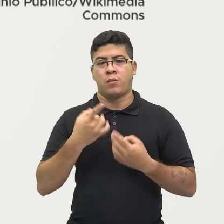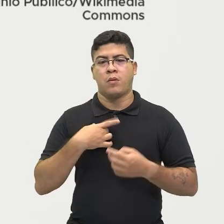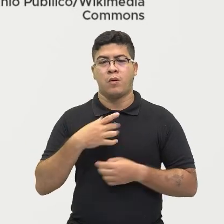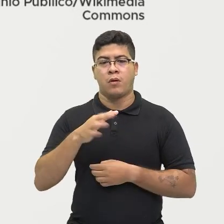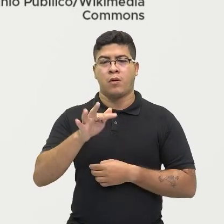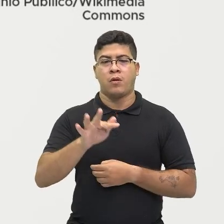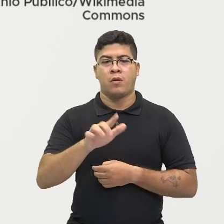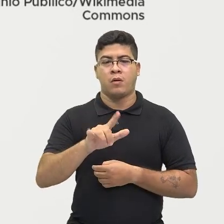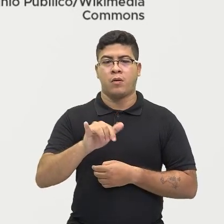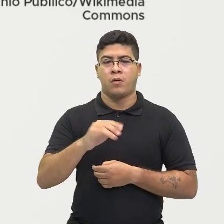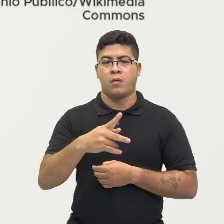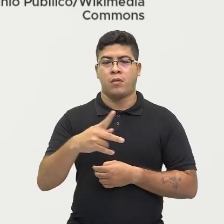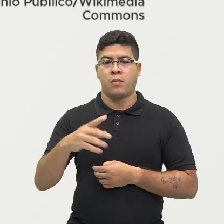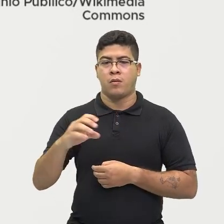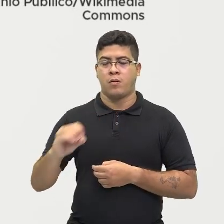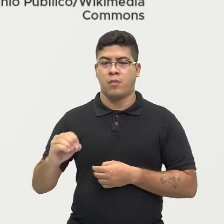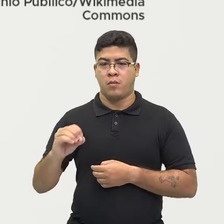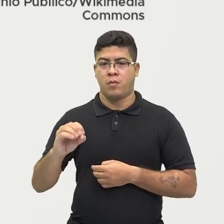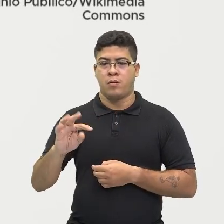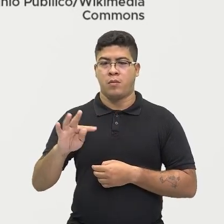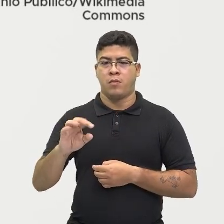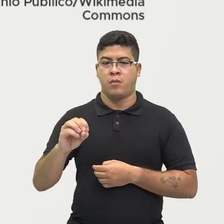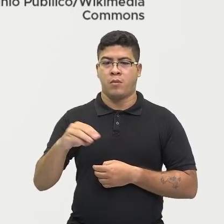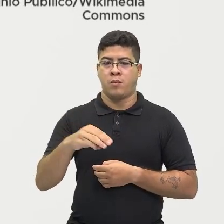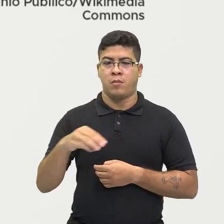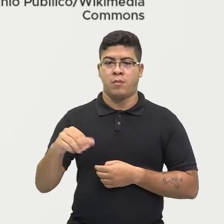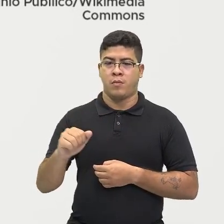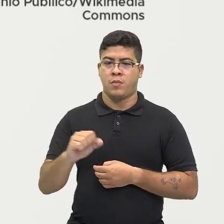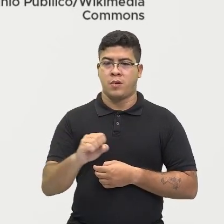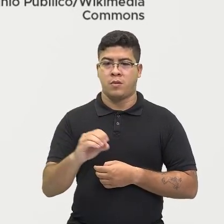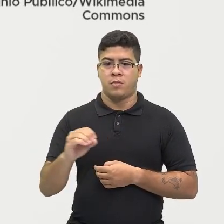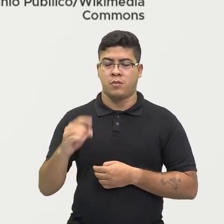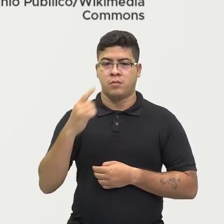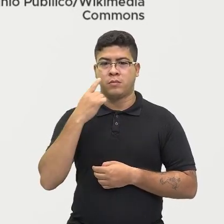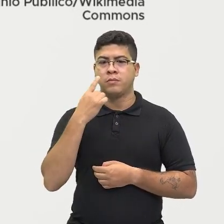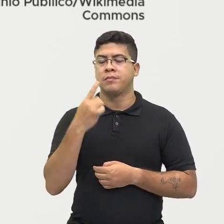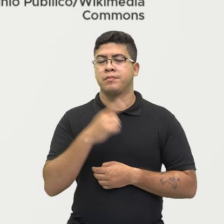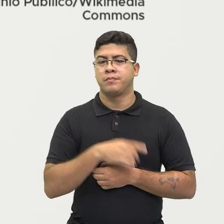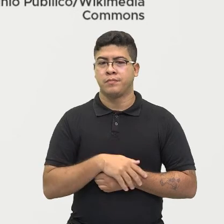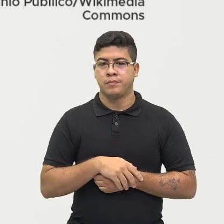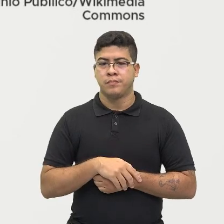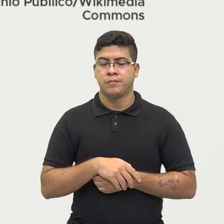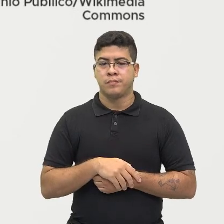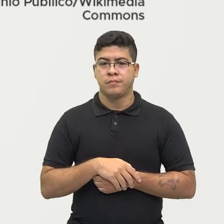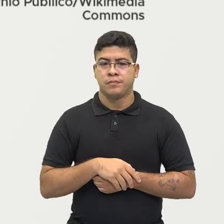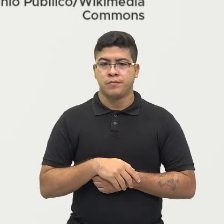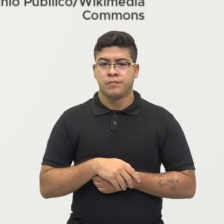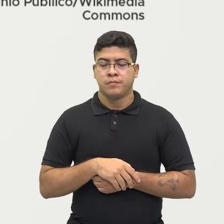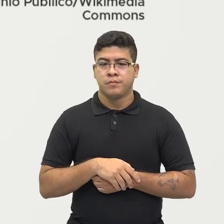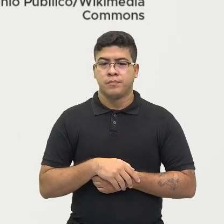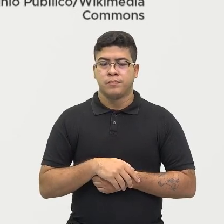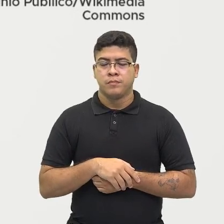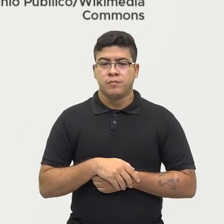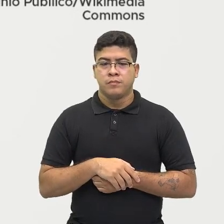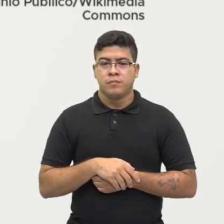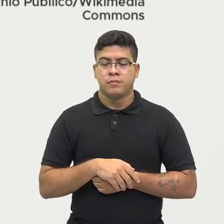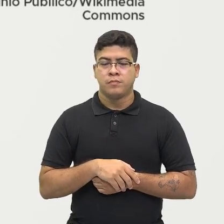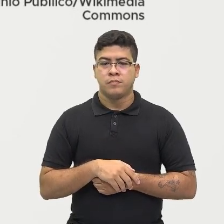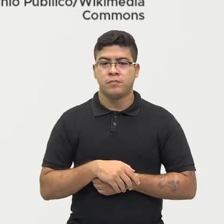por Filippo Tommaso Marinetti. Olha só o que ele diz aí nesse trecho. O que ele diz? Ele diz o seguinte,